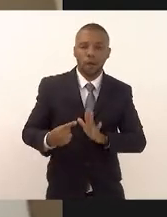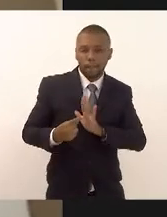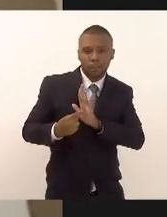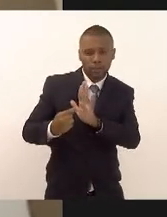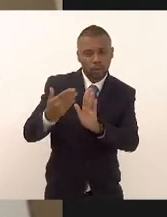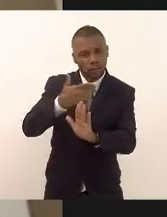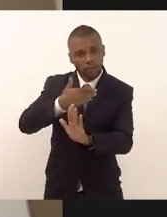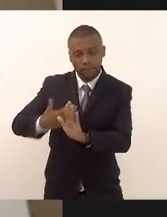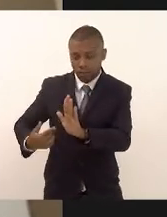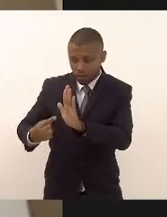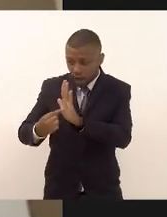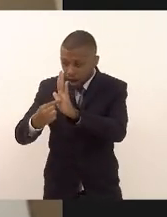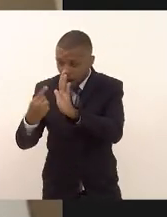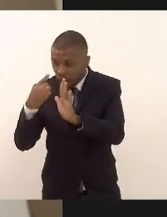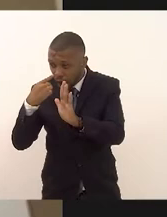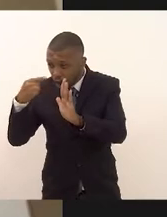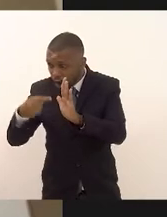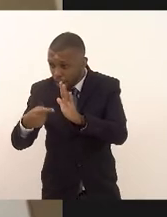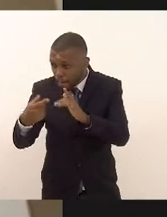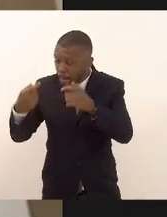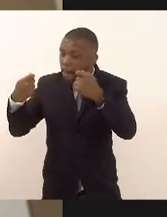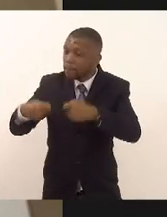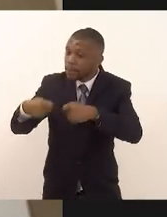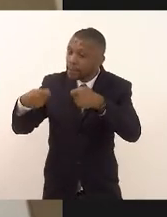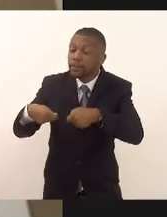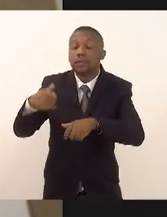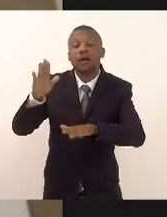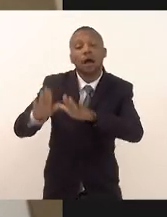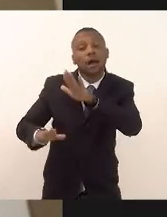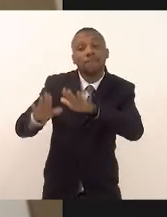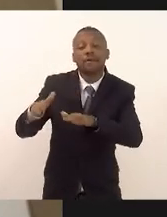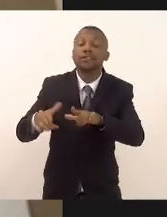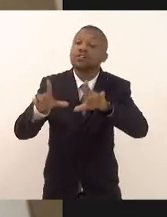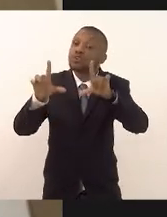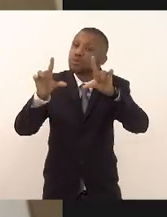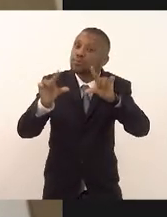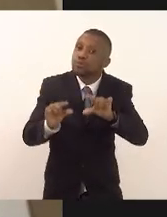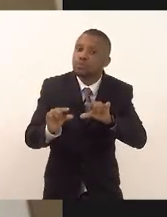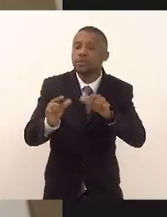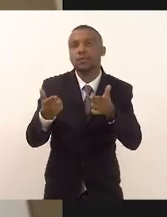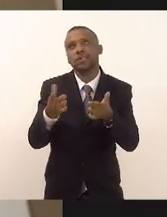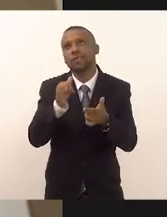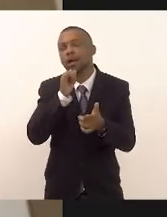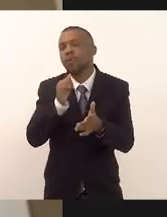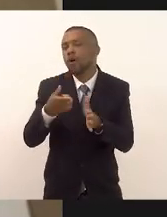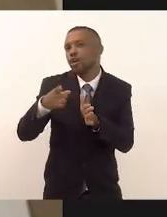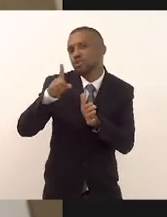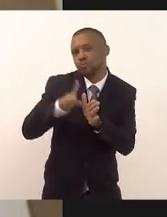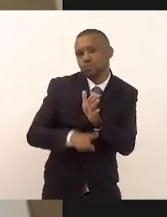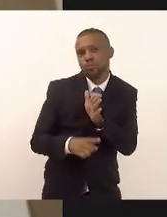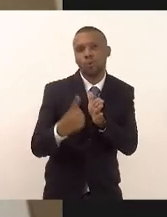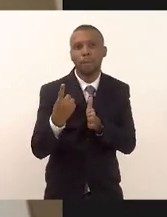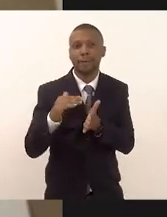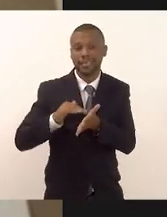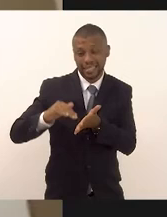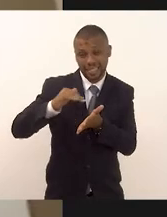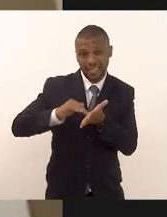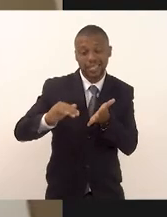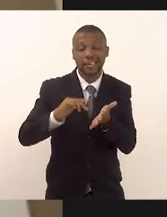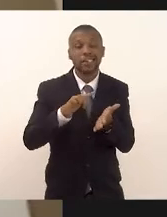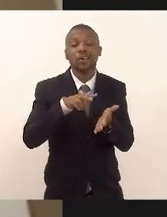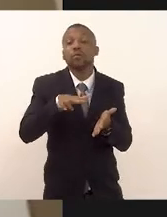da necessidade. De repente, diminui aí uma subsecretaria, uma secretaria existente que não tem